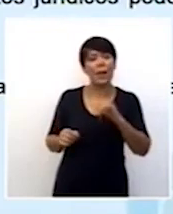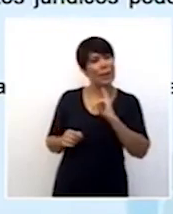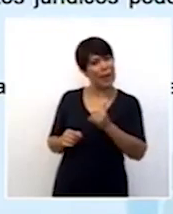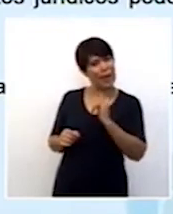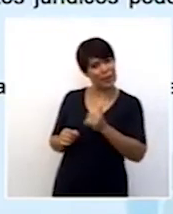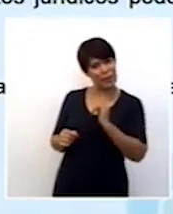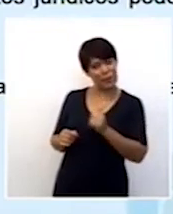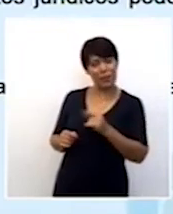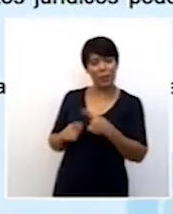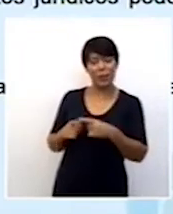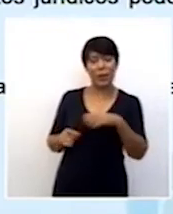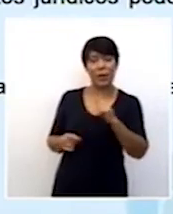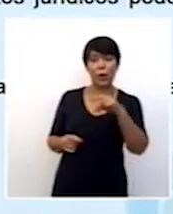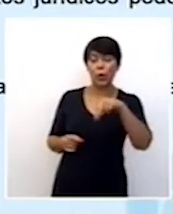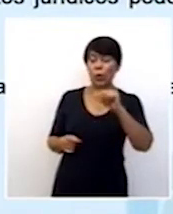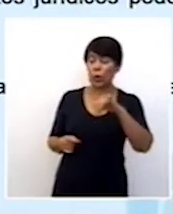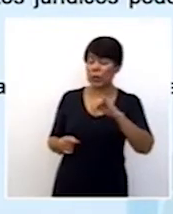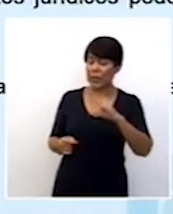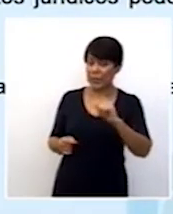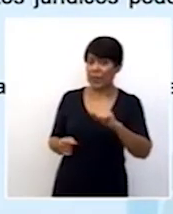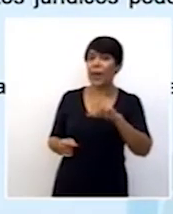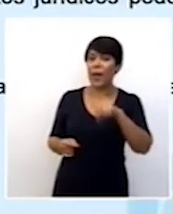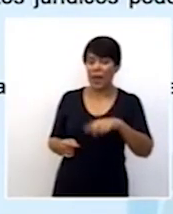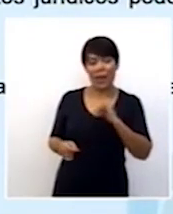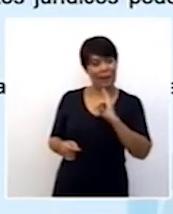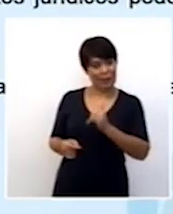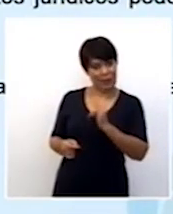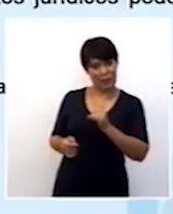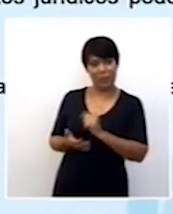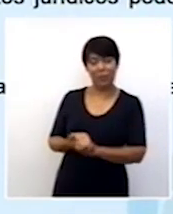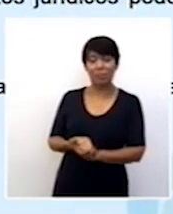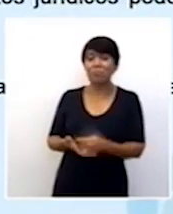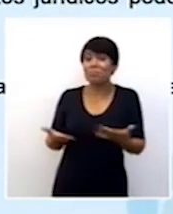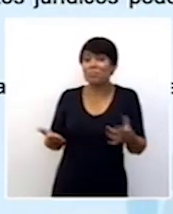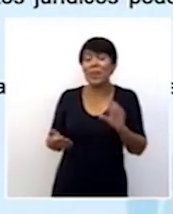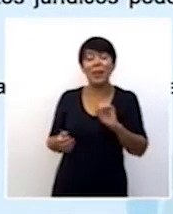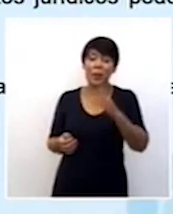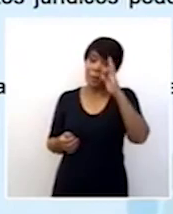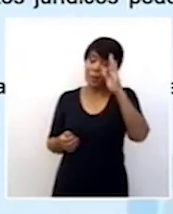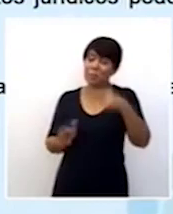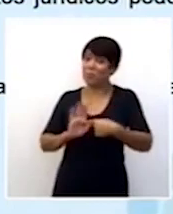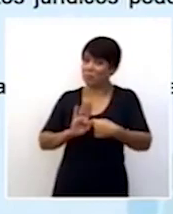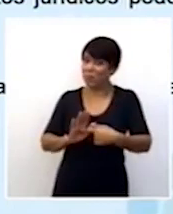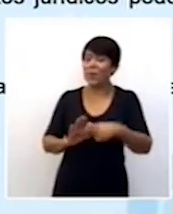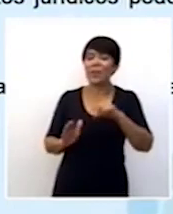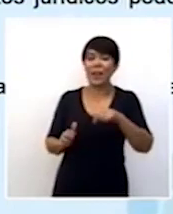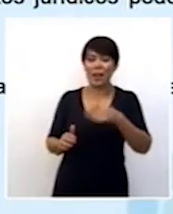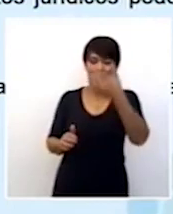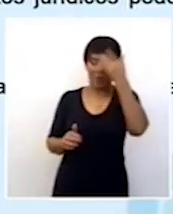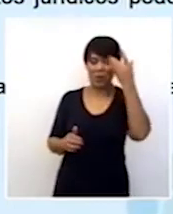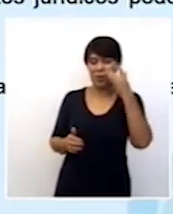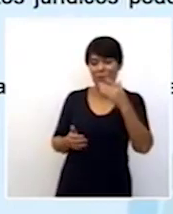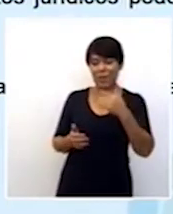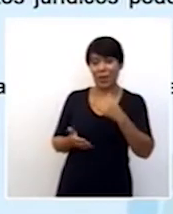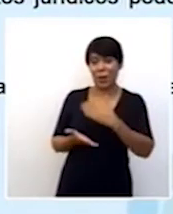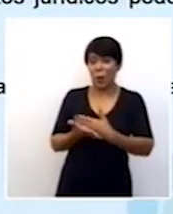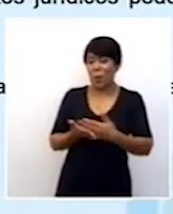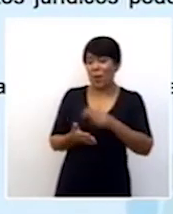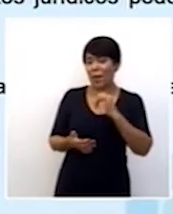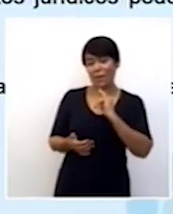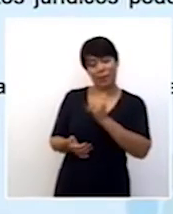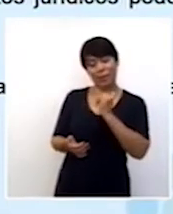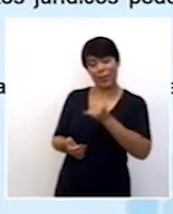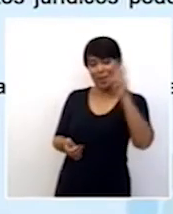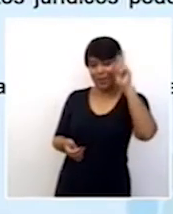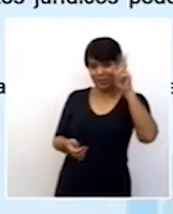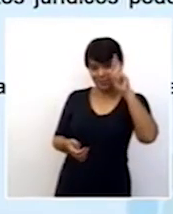porque a crônica é uma narrativa. Sim. Acho que o principal texto que configura é a presença do narrador logo no início. Verdade,